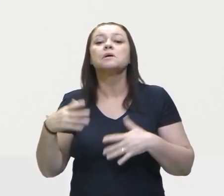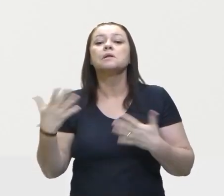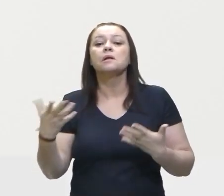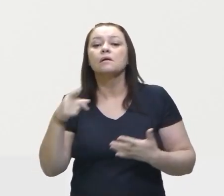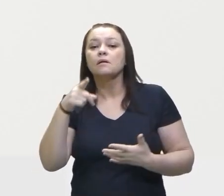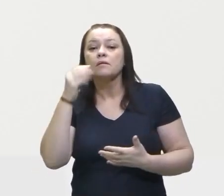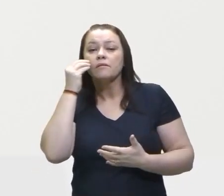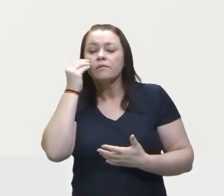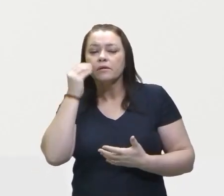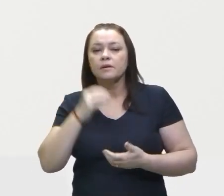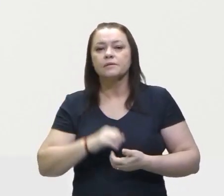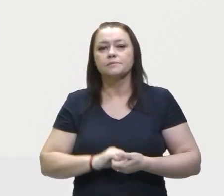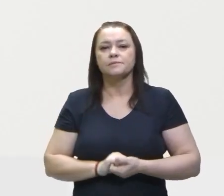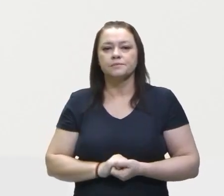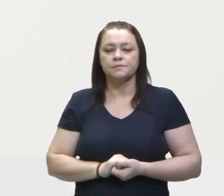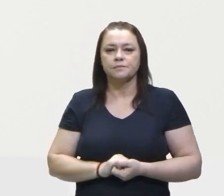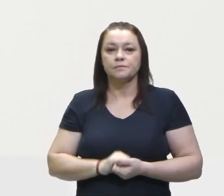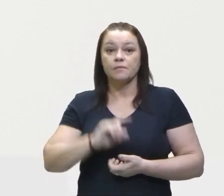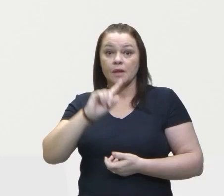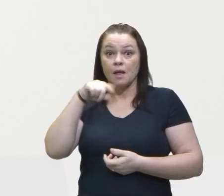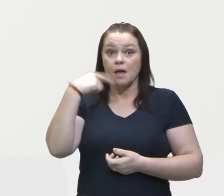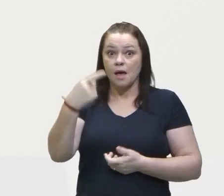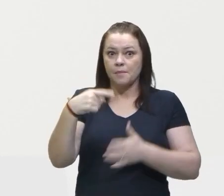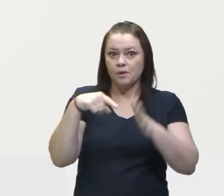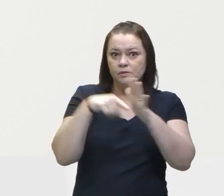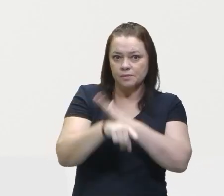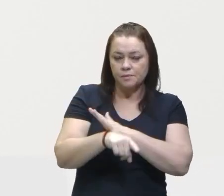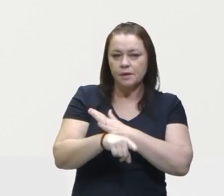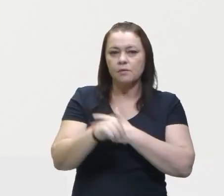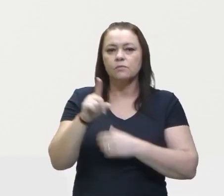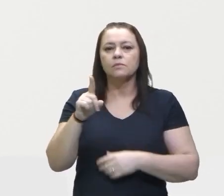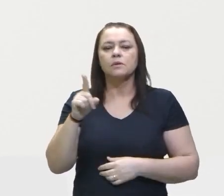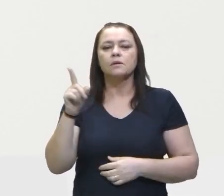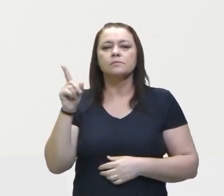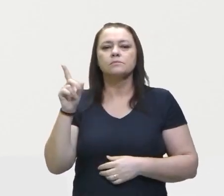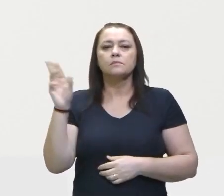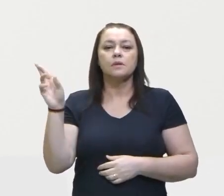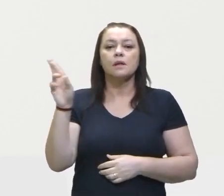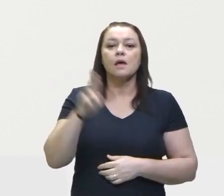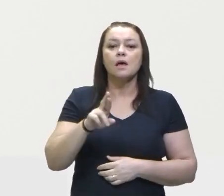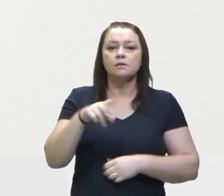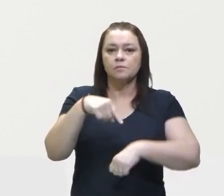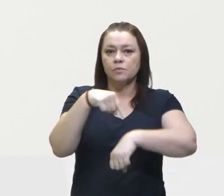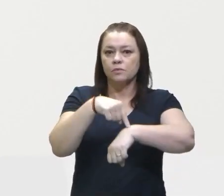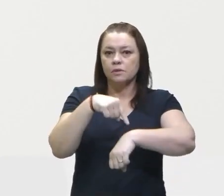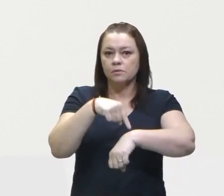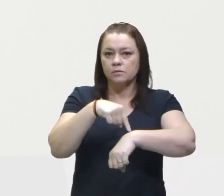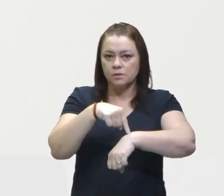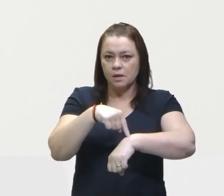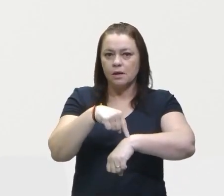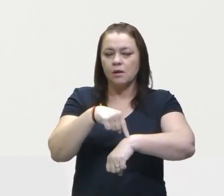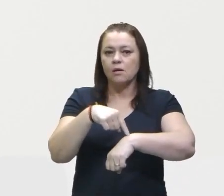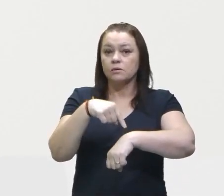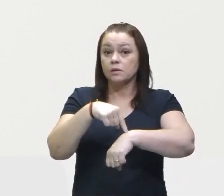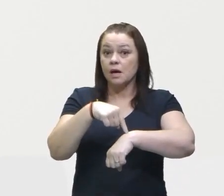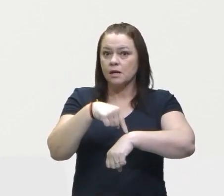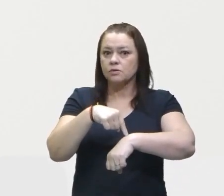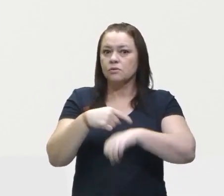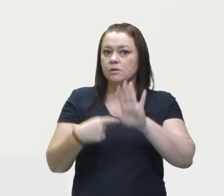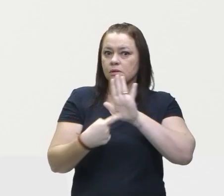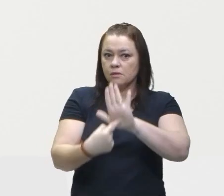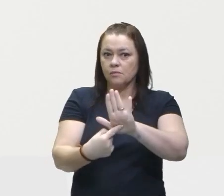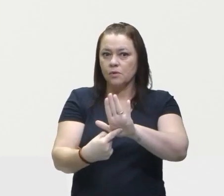Muito bem, vamos para a próxima pergunta. Marque nos relógios abaixo as horas